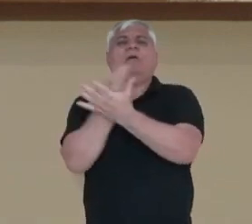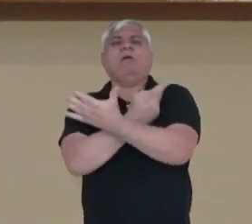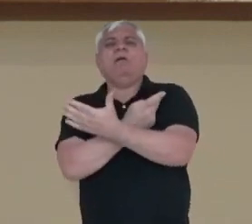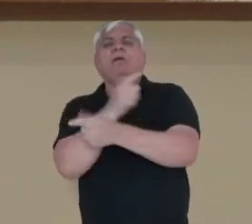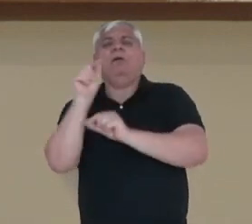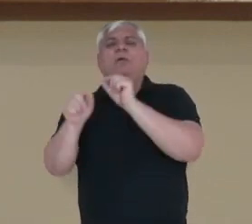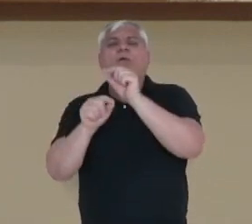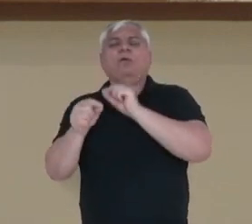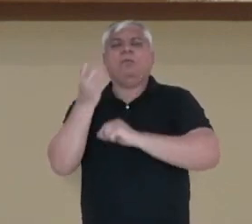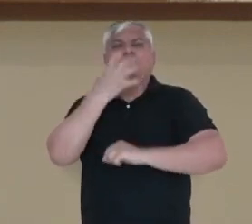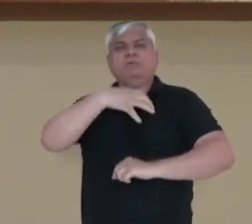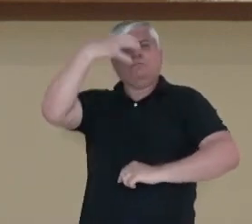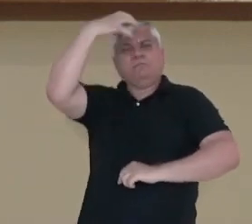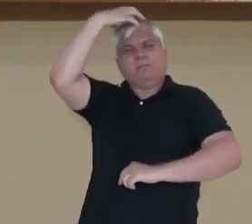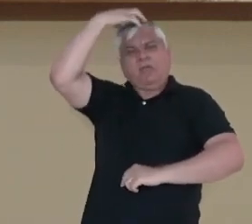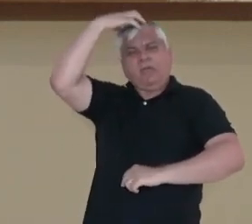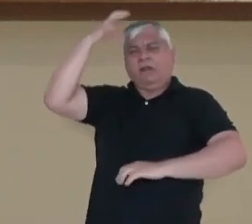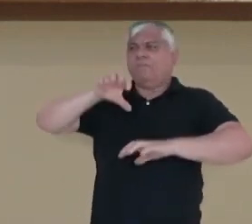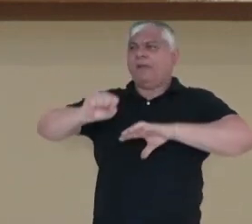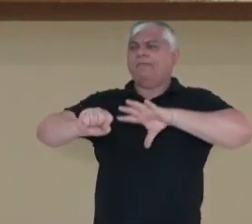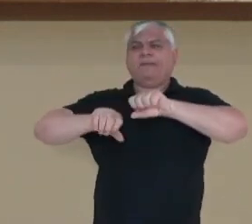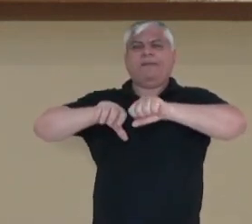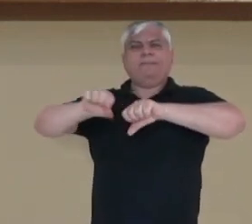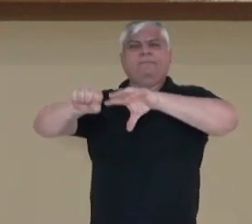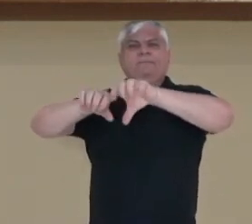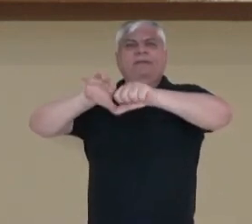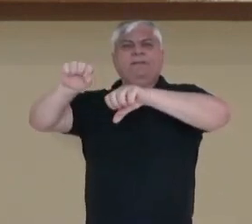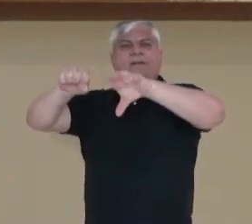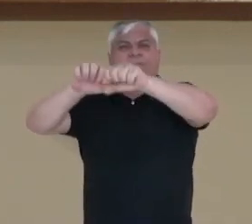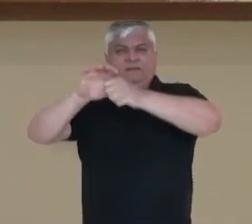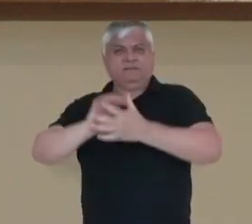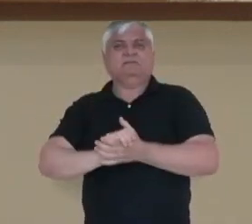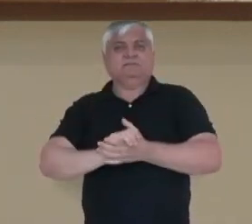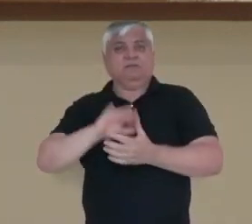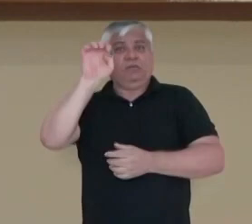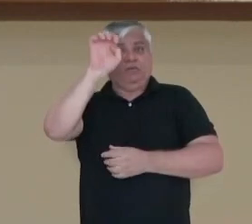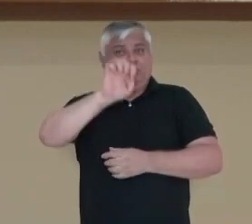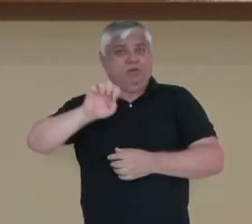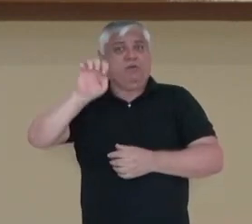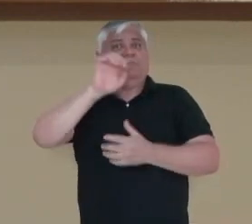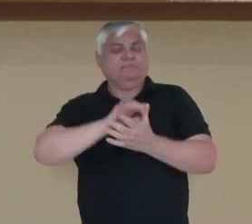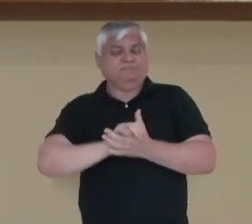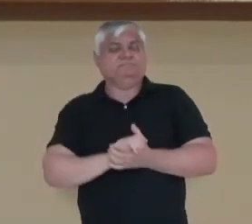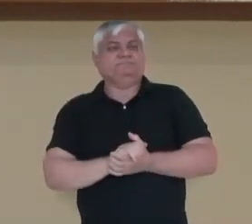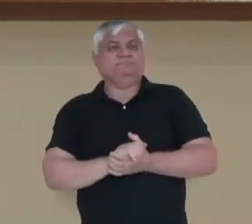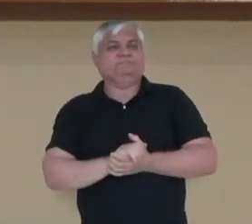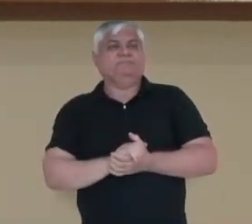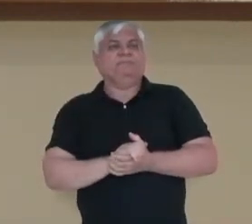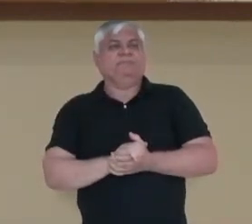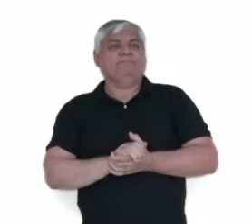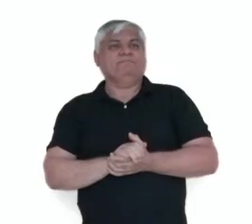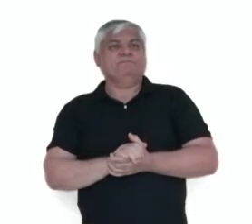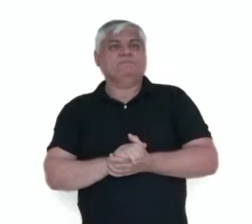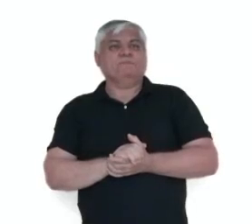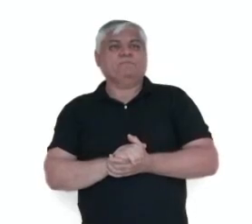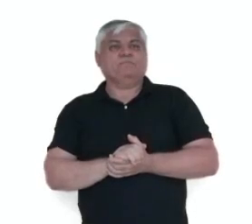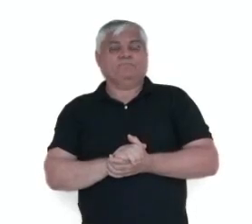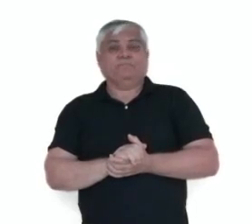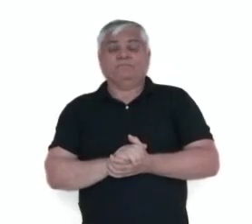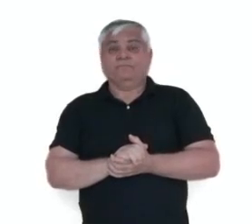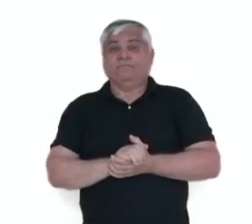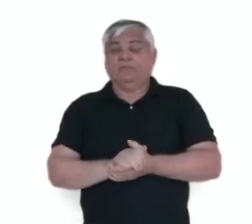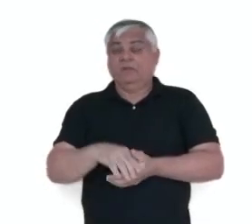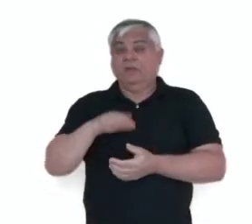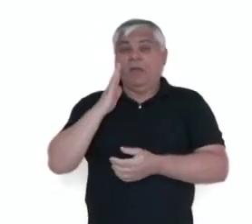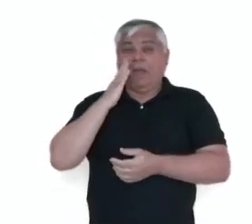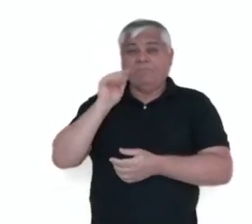domínio imperialista, dessa neocolonização das nações europeias sobre o continente africano. E o Império Belga também